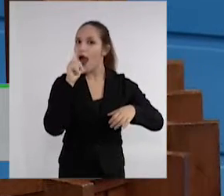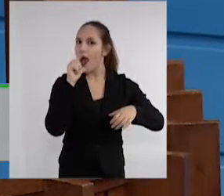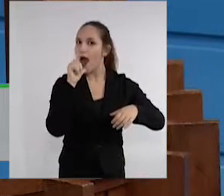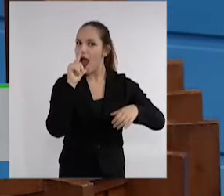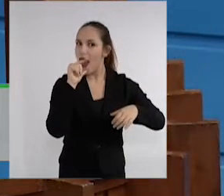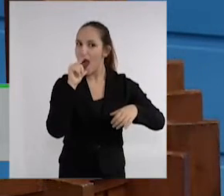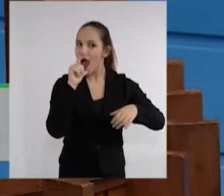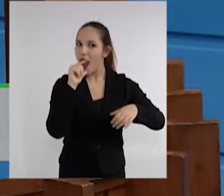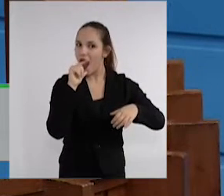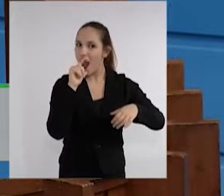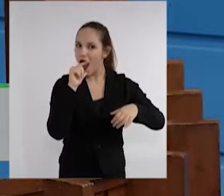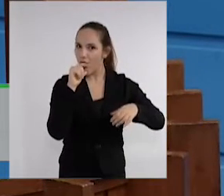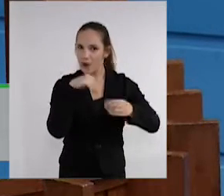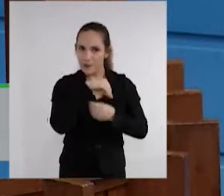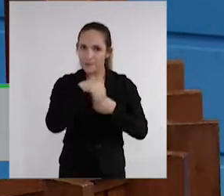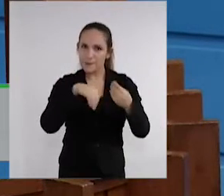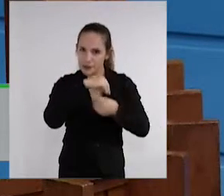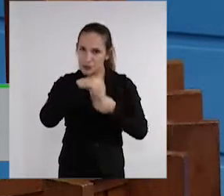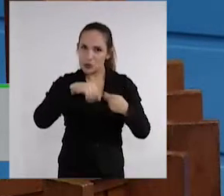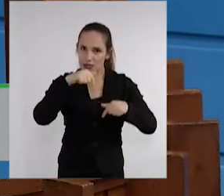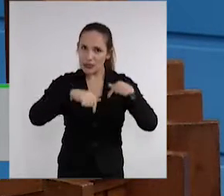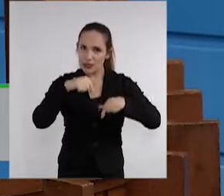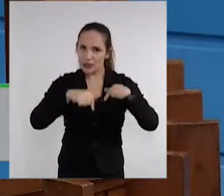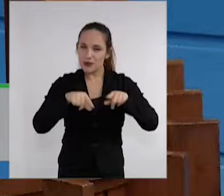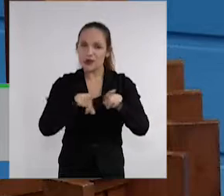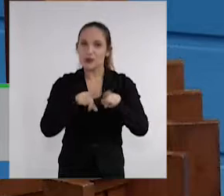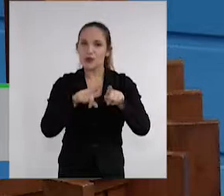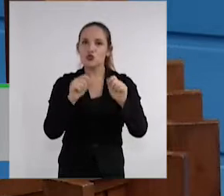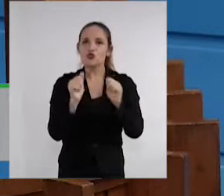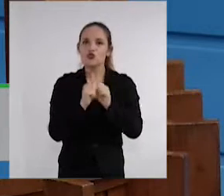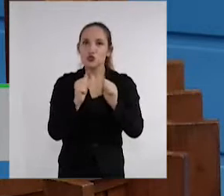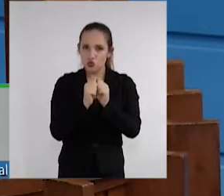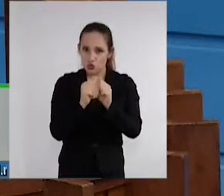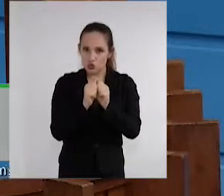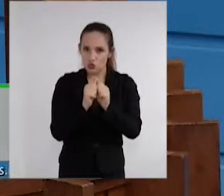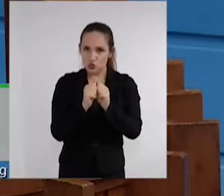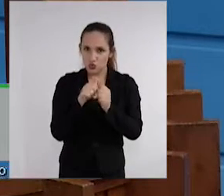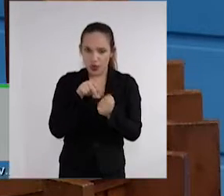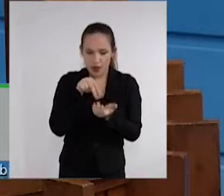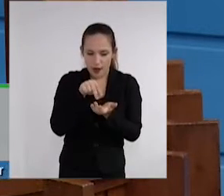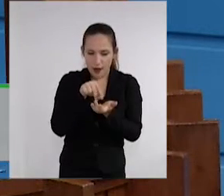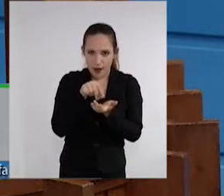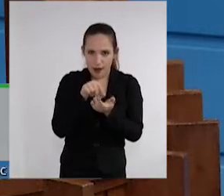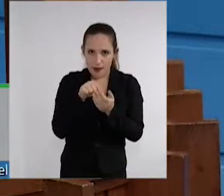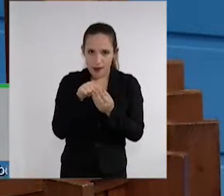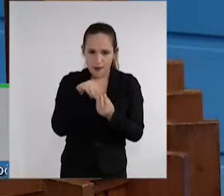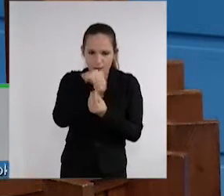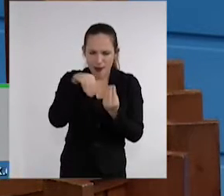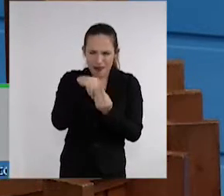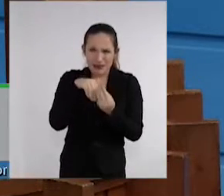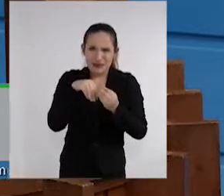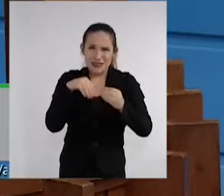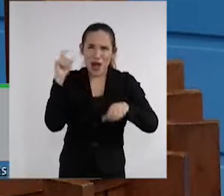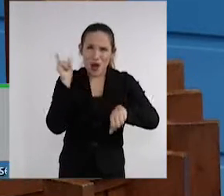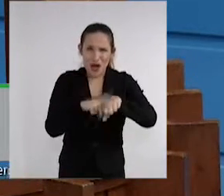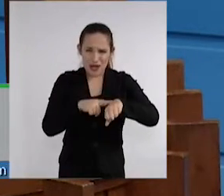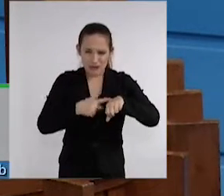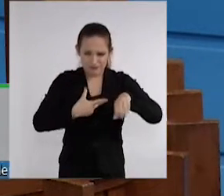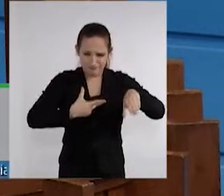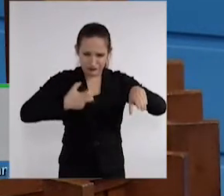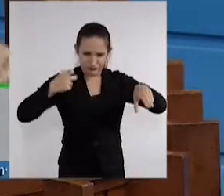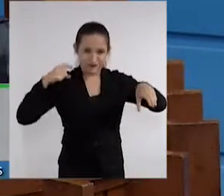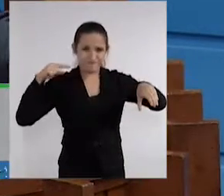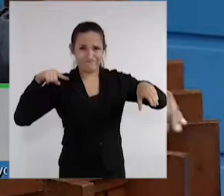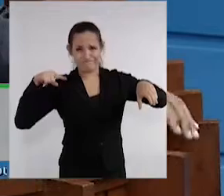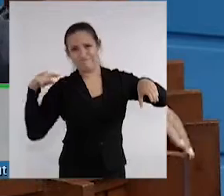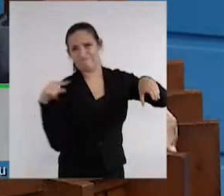e água com várias substâncias químicas e areia, para que esse jato, sob fortíssima pressão, possa romper a rocha